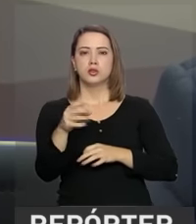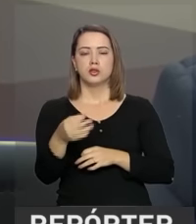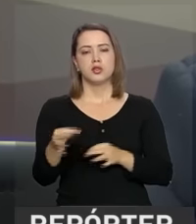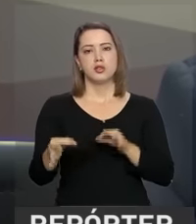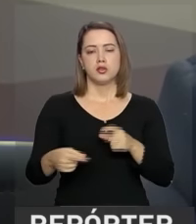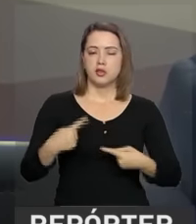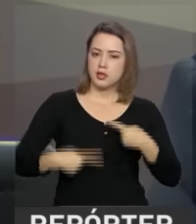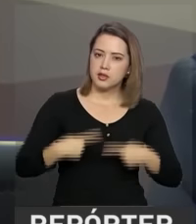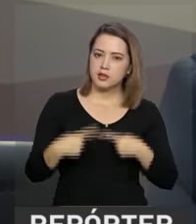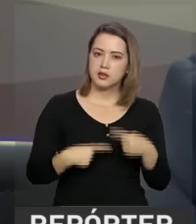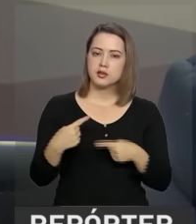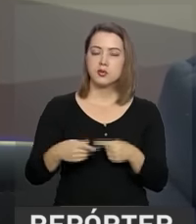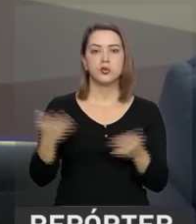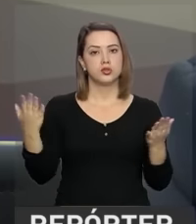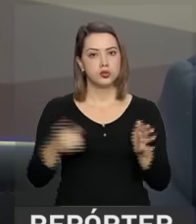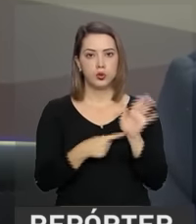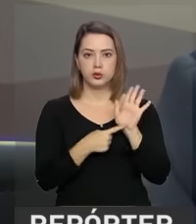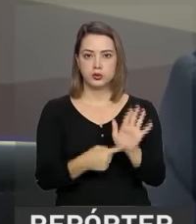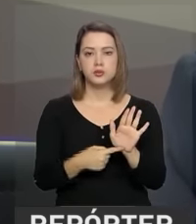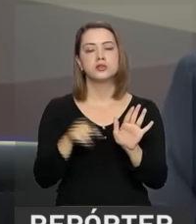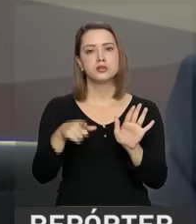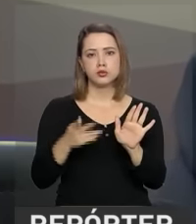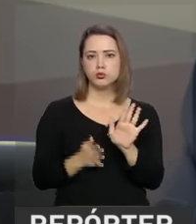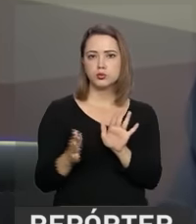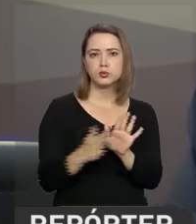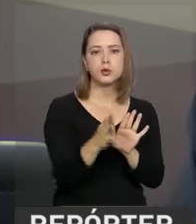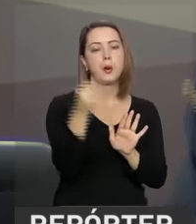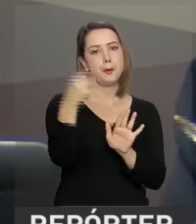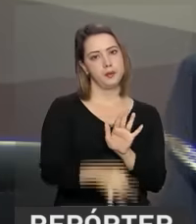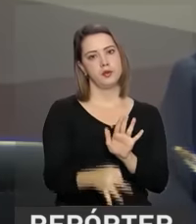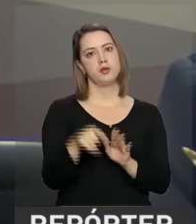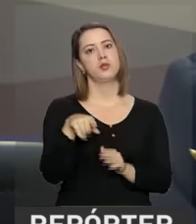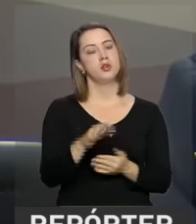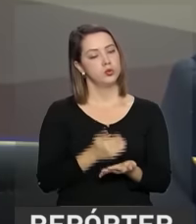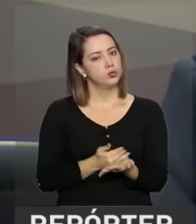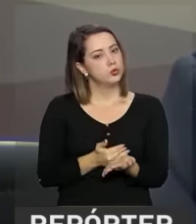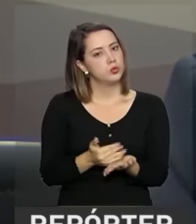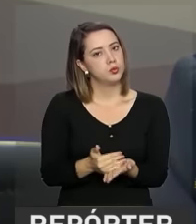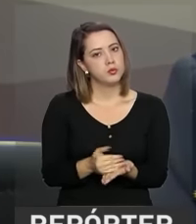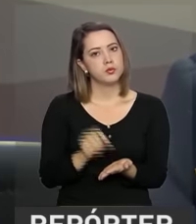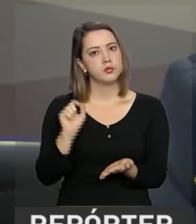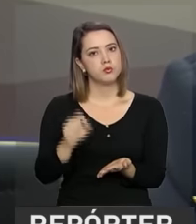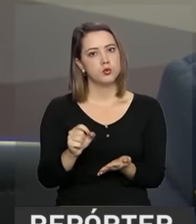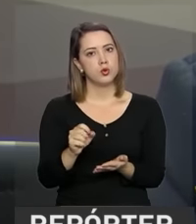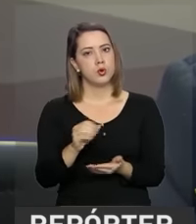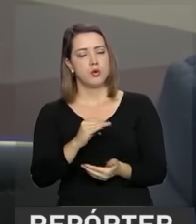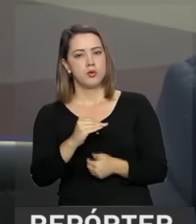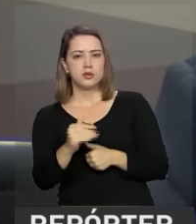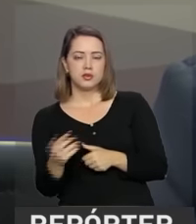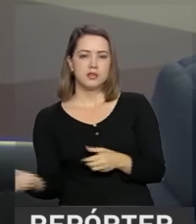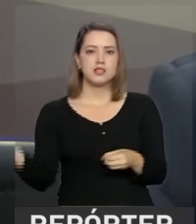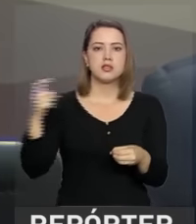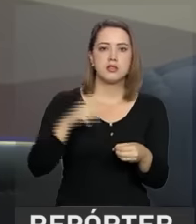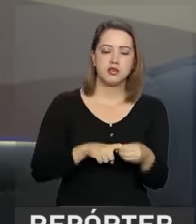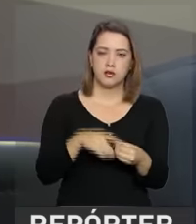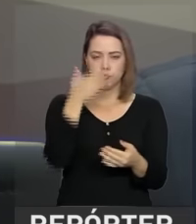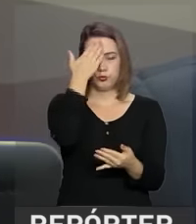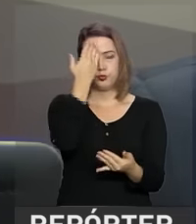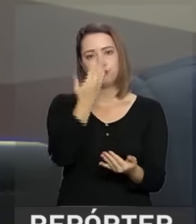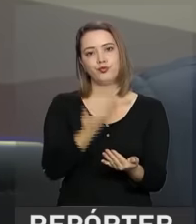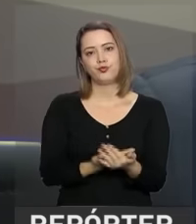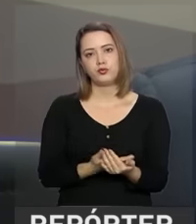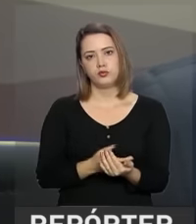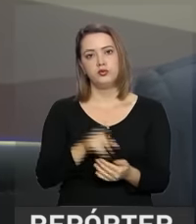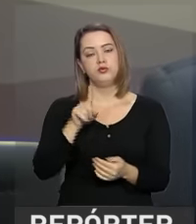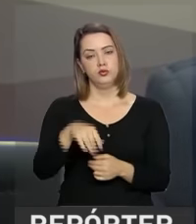recém-anunciadas têm a direção correta, o que tem permitido o início da recuperação de confiança, essencial para